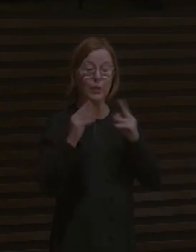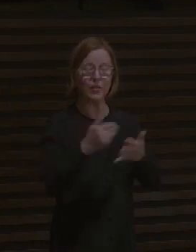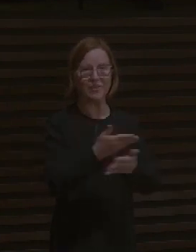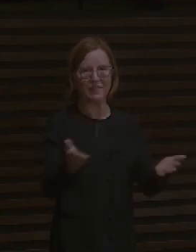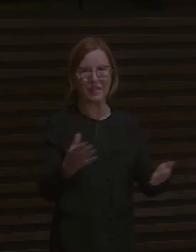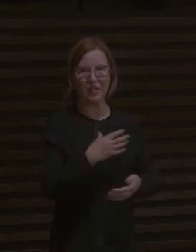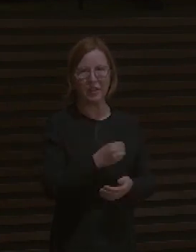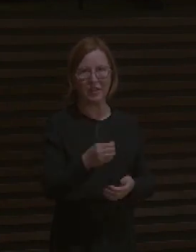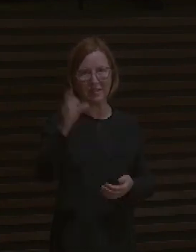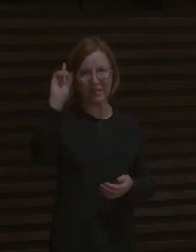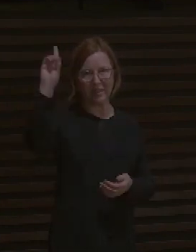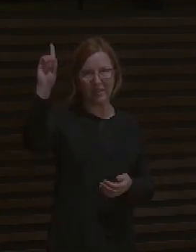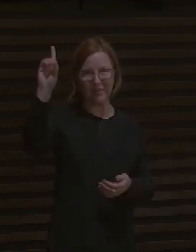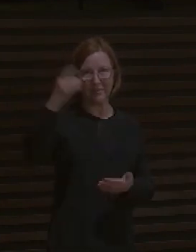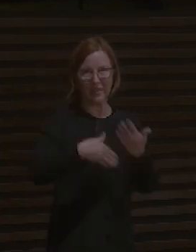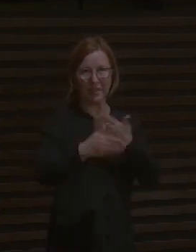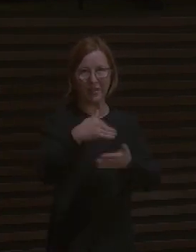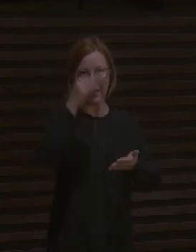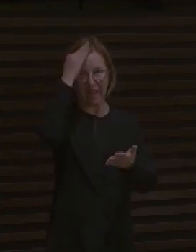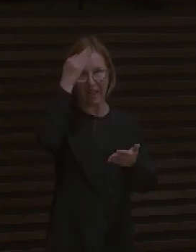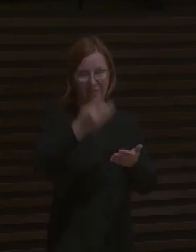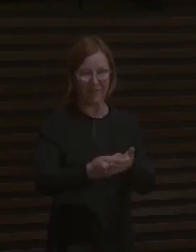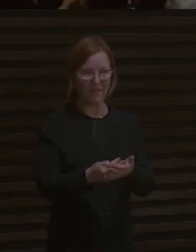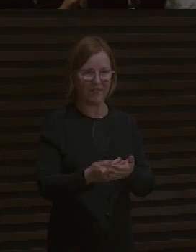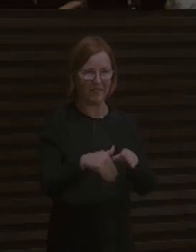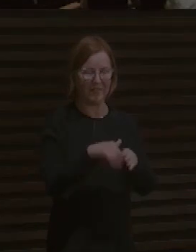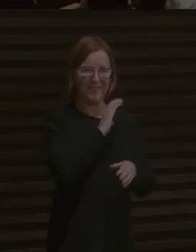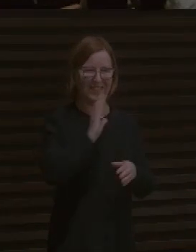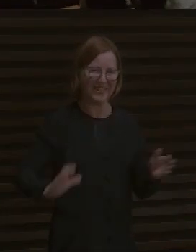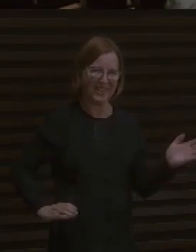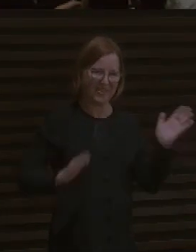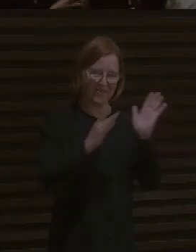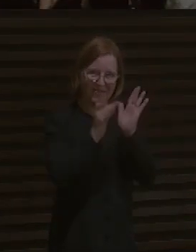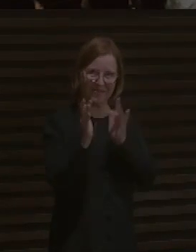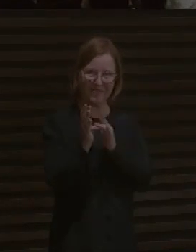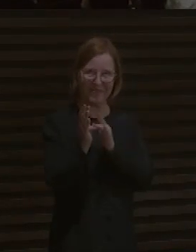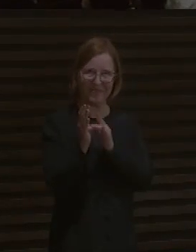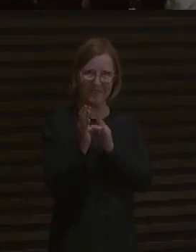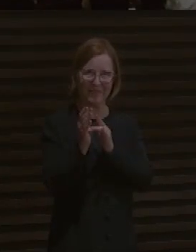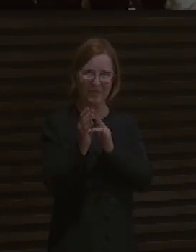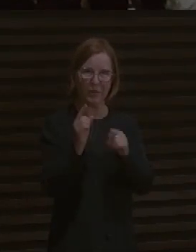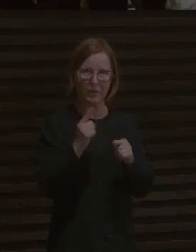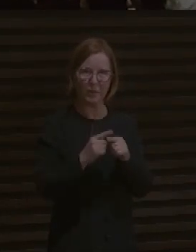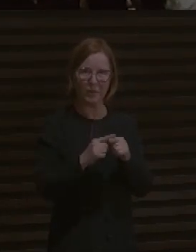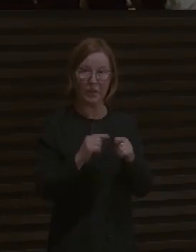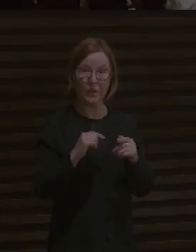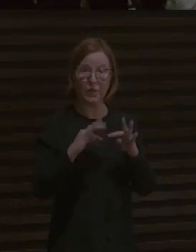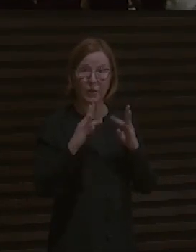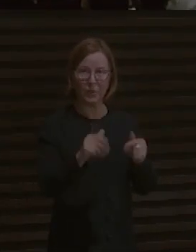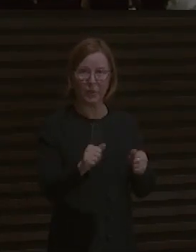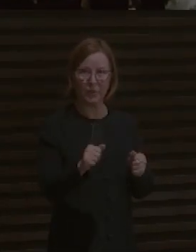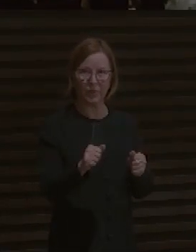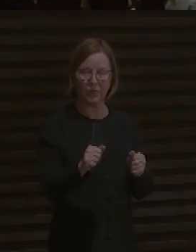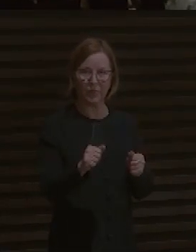vós sois filhos de Deus, mediante a fé em Cristo Jesus. Porquanto